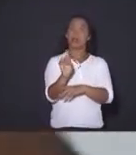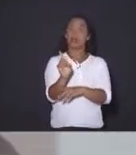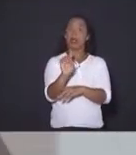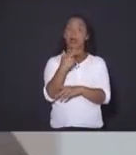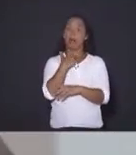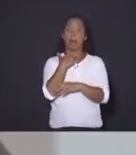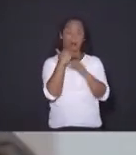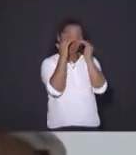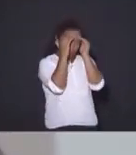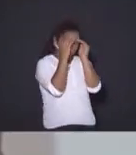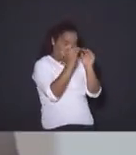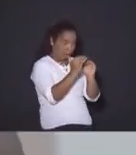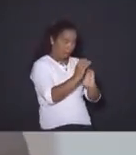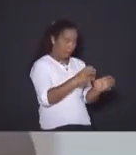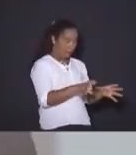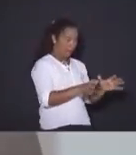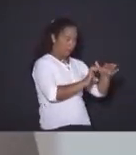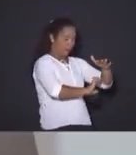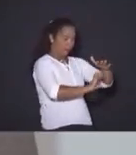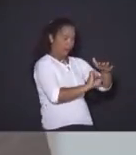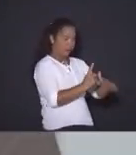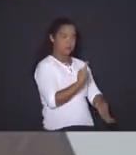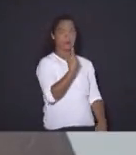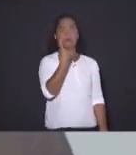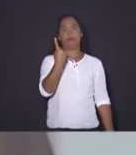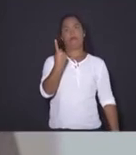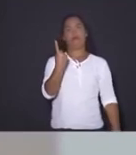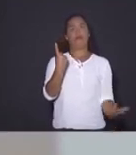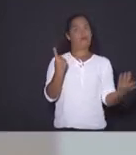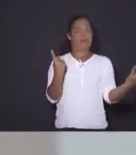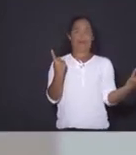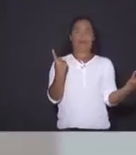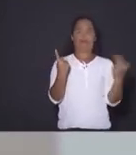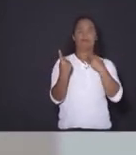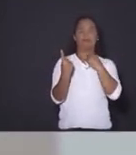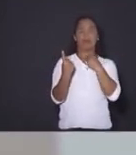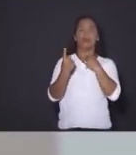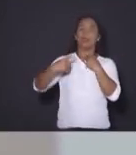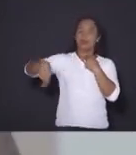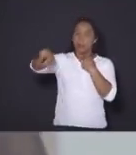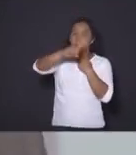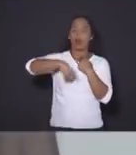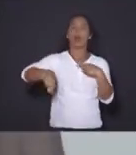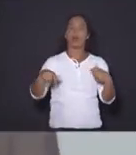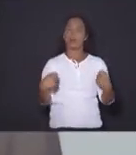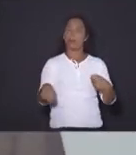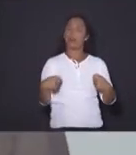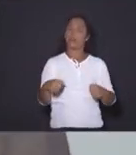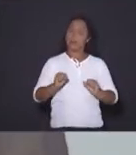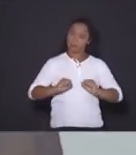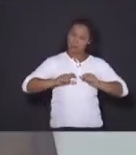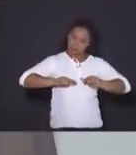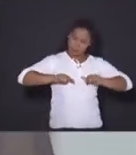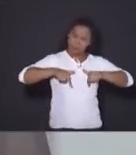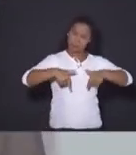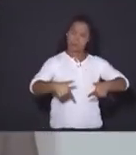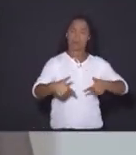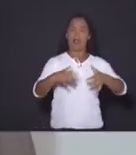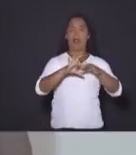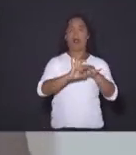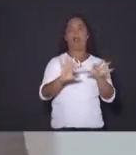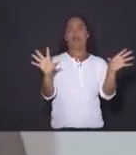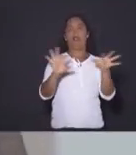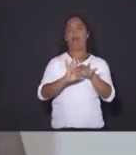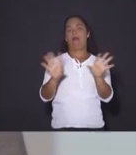querem que a gente usa nesse sentido a luta pelo software livre ea luta pelos licenciamentos